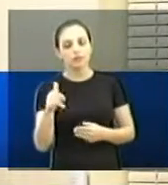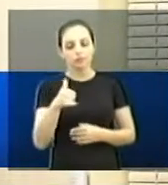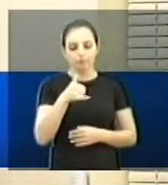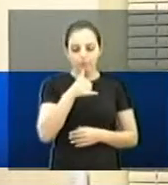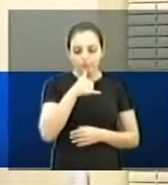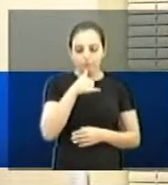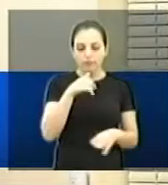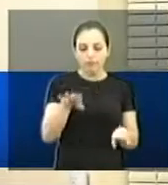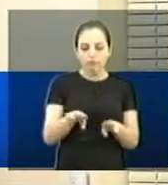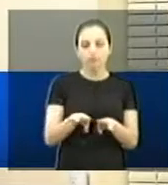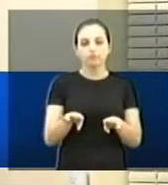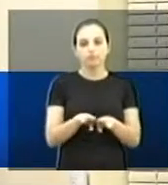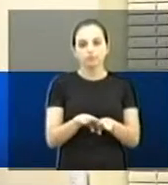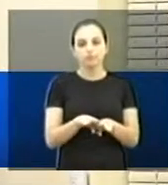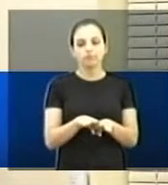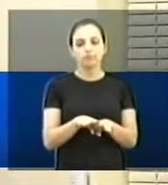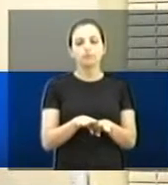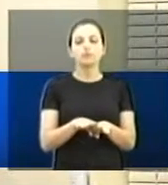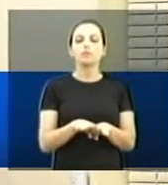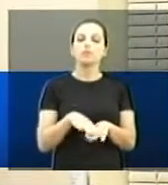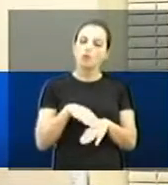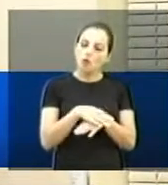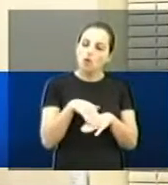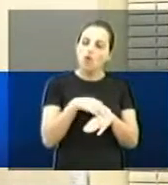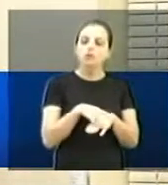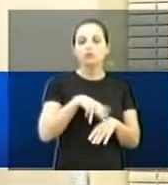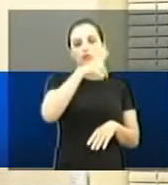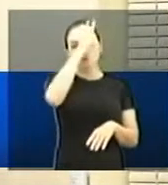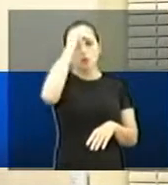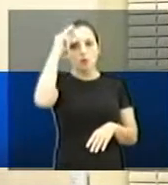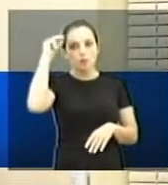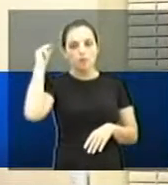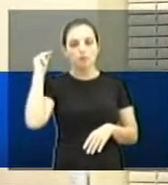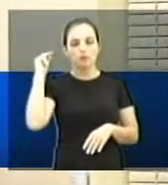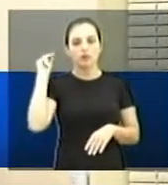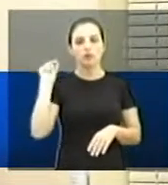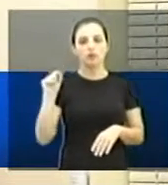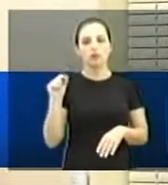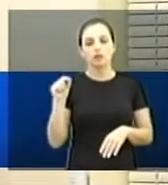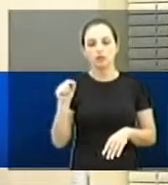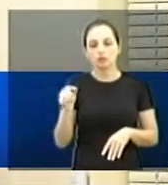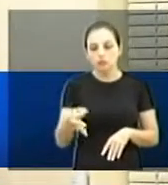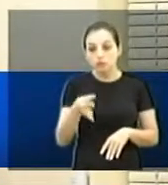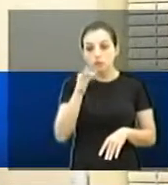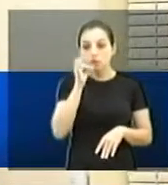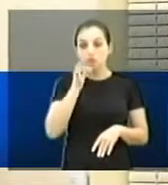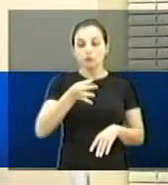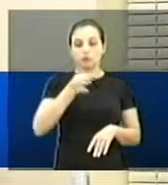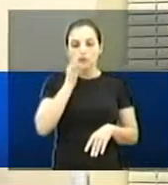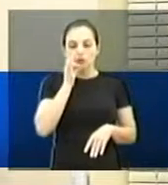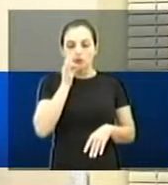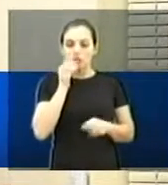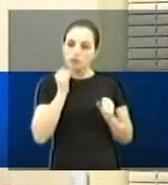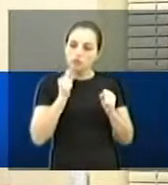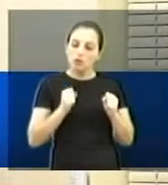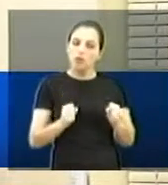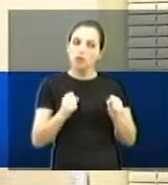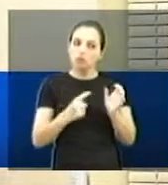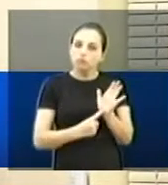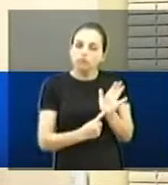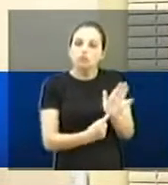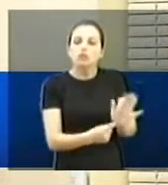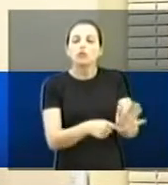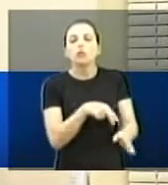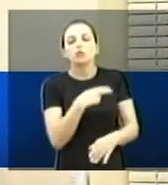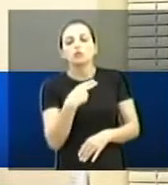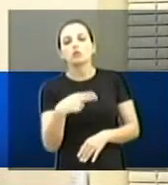triste. Eu conversei com o prefeito e estou sugerindo que nós possamos indicar o nome